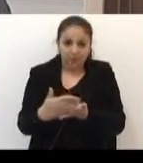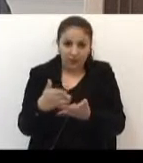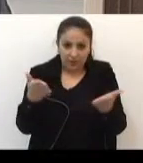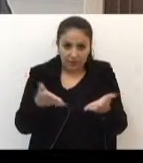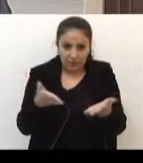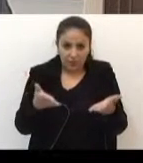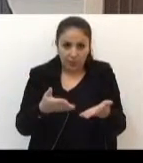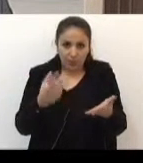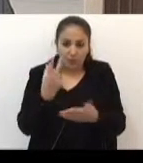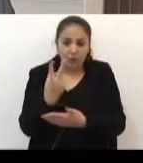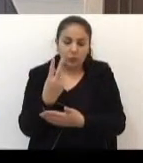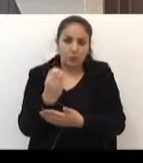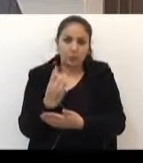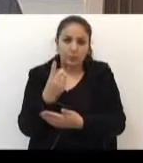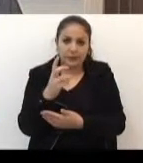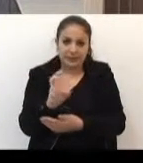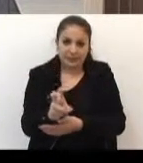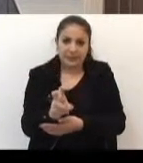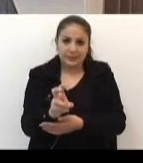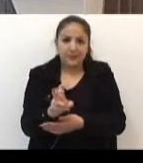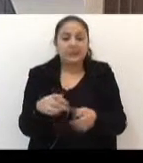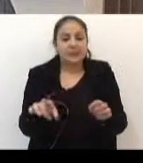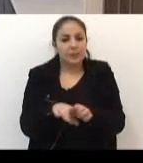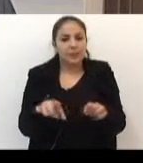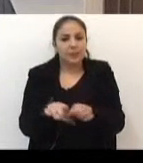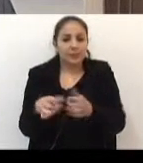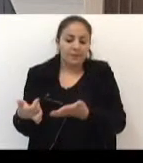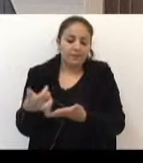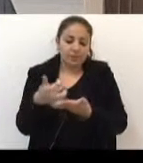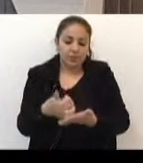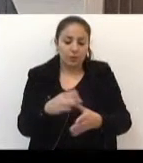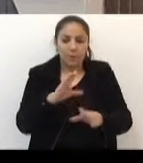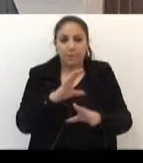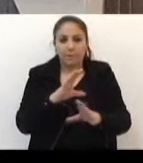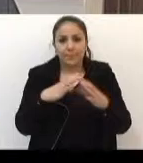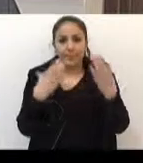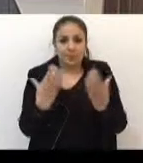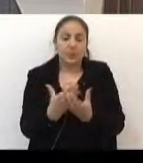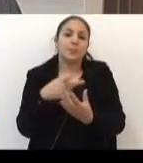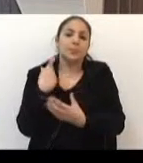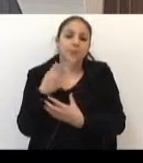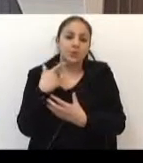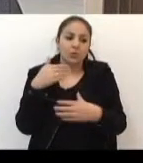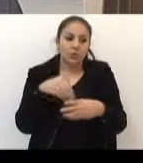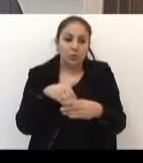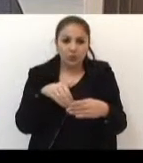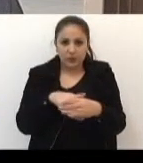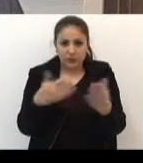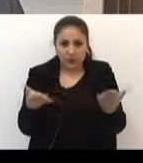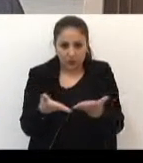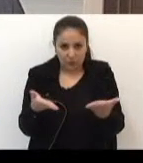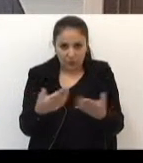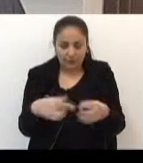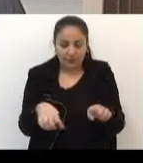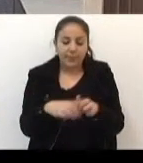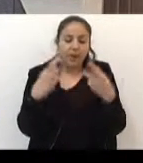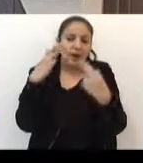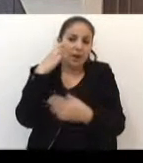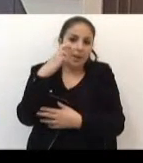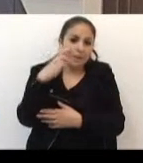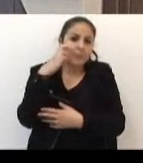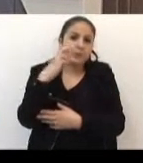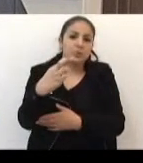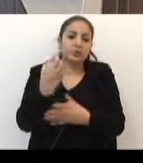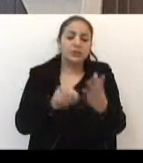ano de 2015 e ele está vindo para a Câmara de Vereadores para ser votado agora na perspectiva de